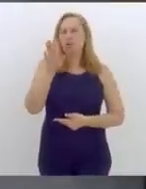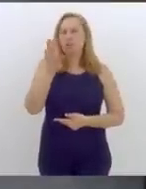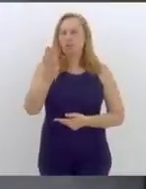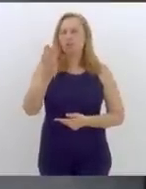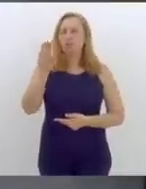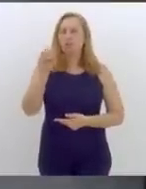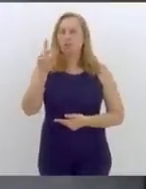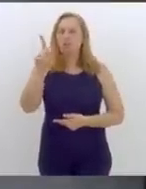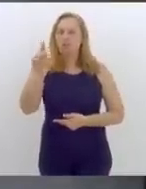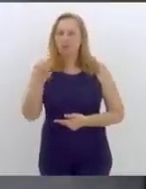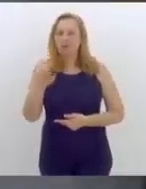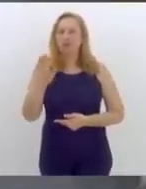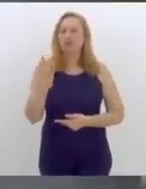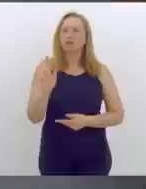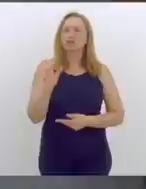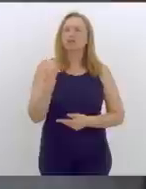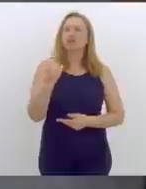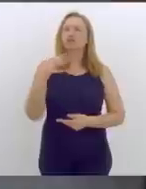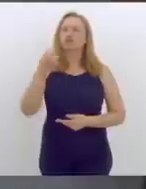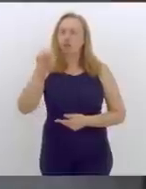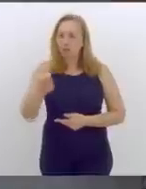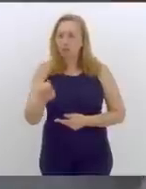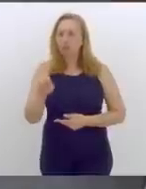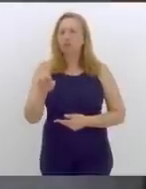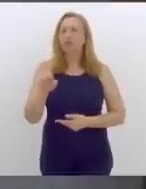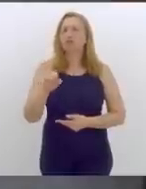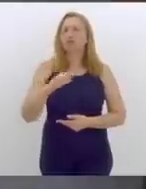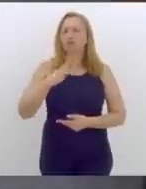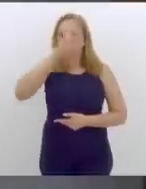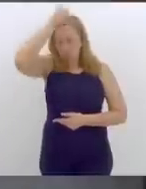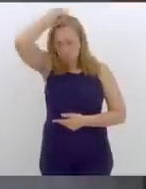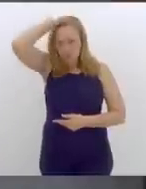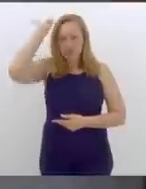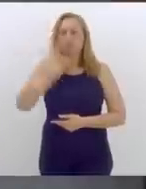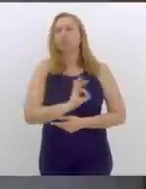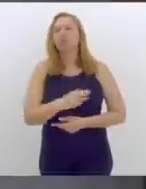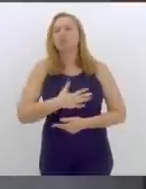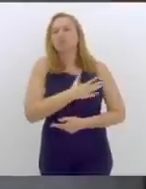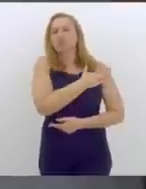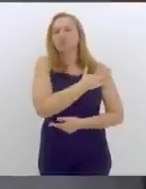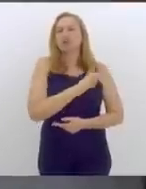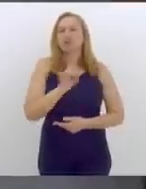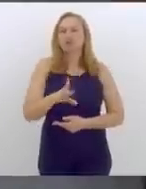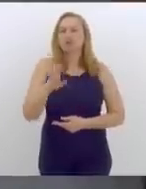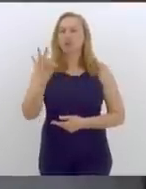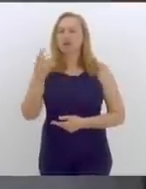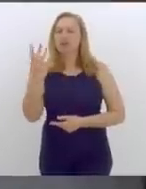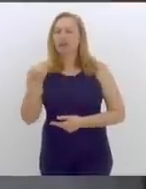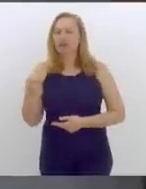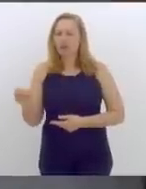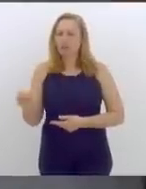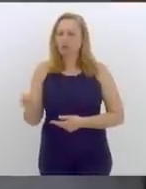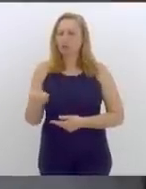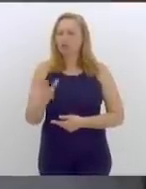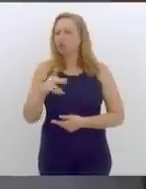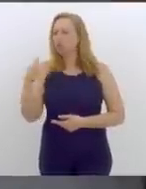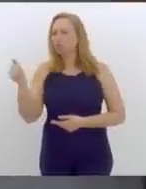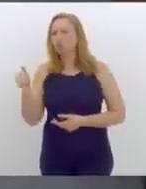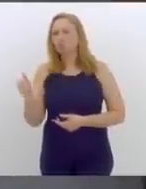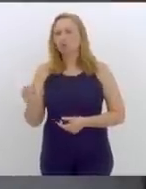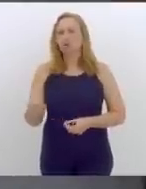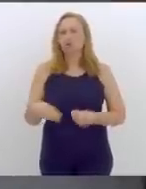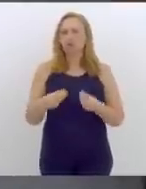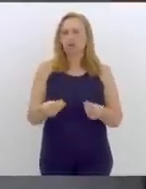PP bombeiro polícia civil todo mundo 24 32 só o Batalhão que não nunca dá porque realmente